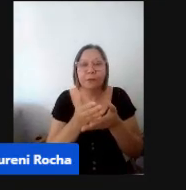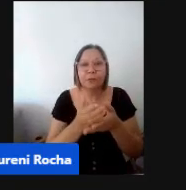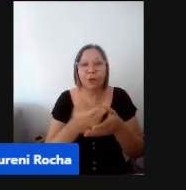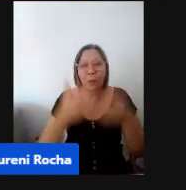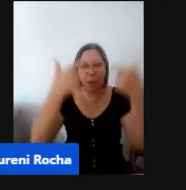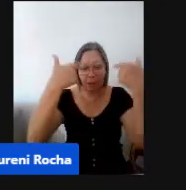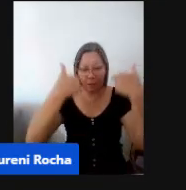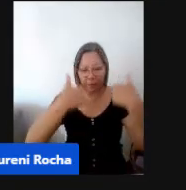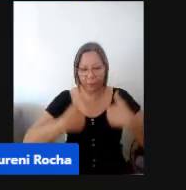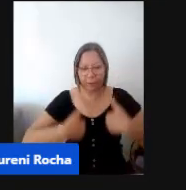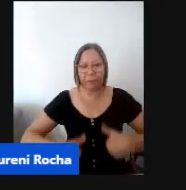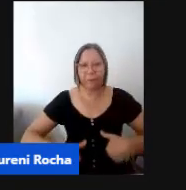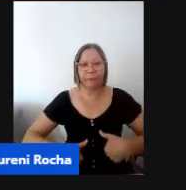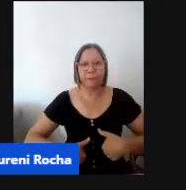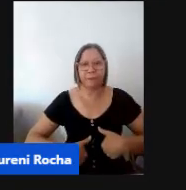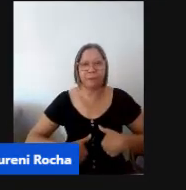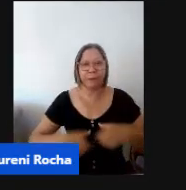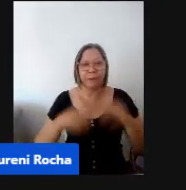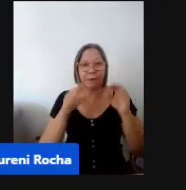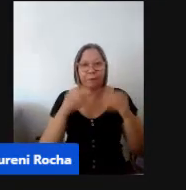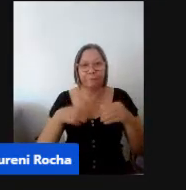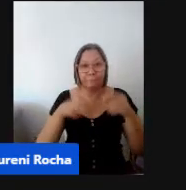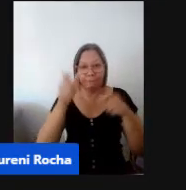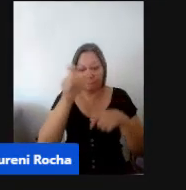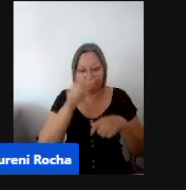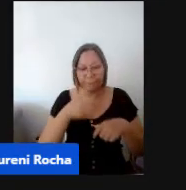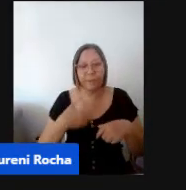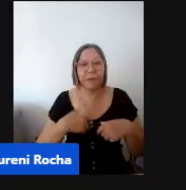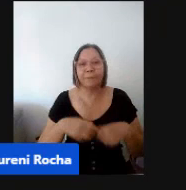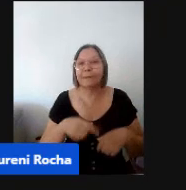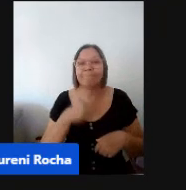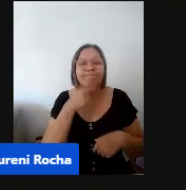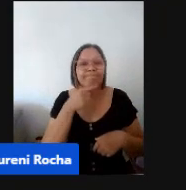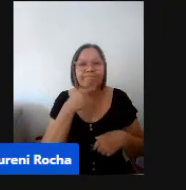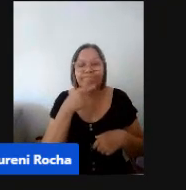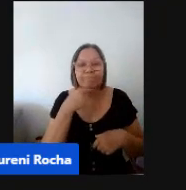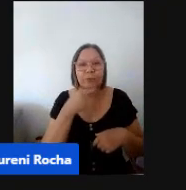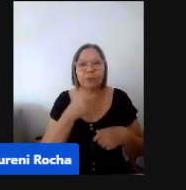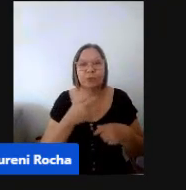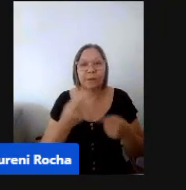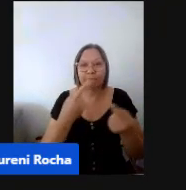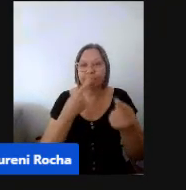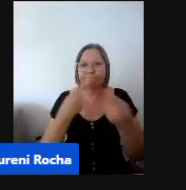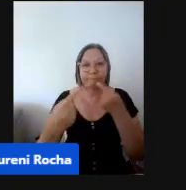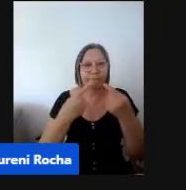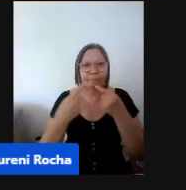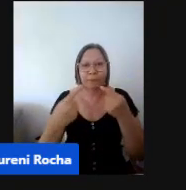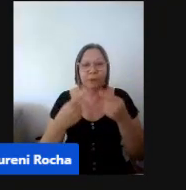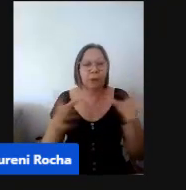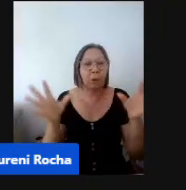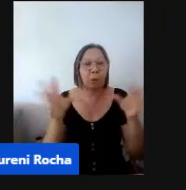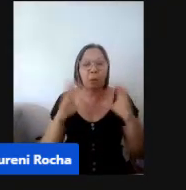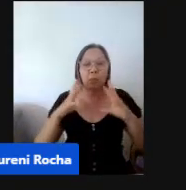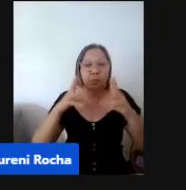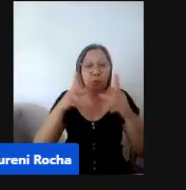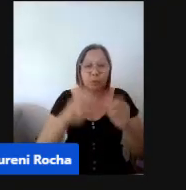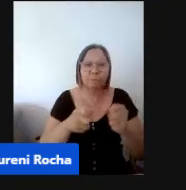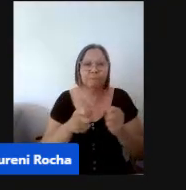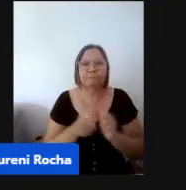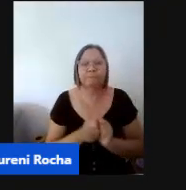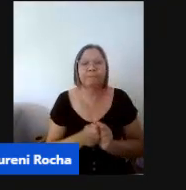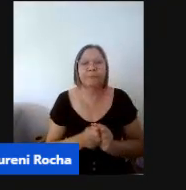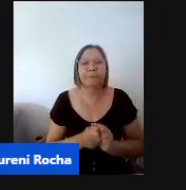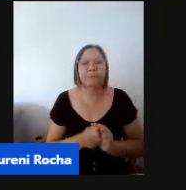corpo, mas isso não dá conta dessa discussão. E a gente sabe que, infelizmente, grande parte dos nossos